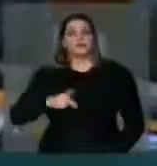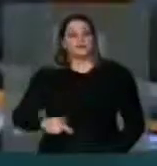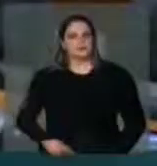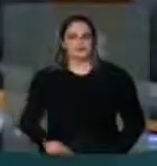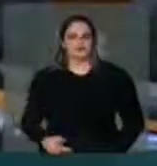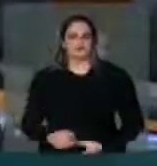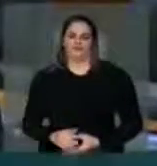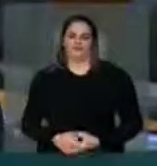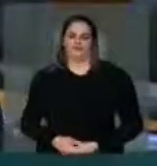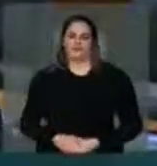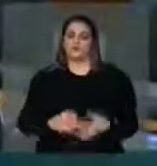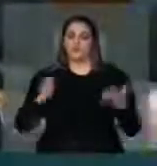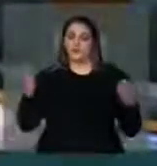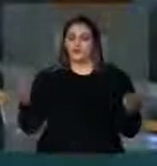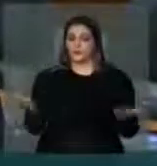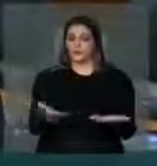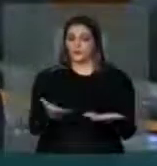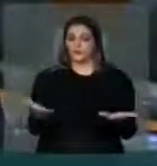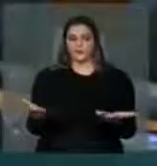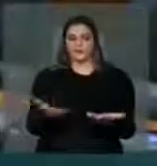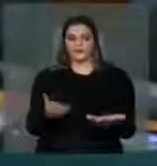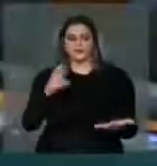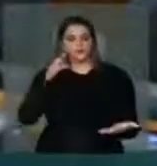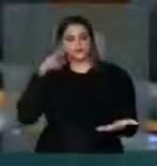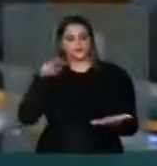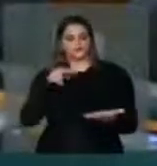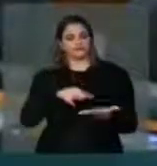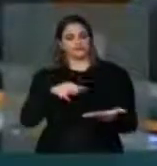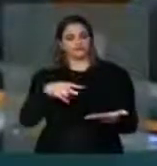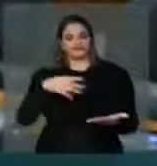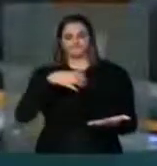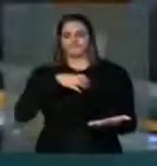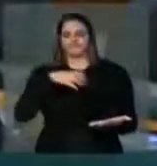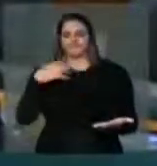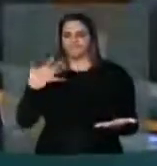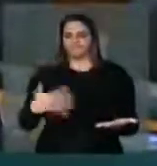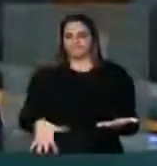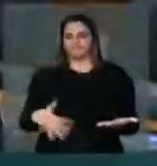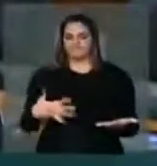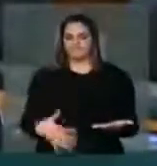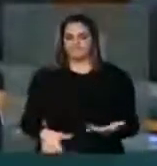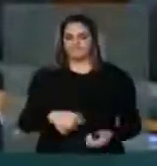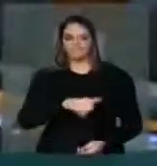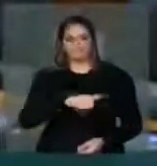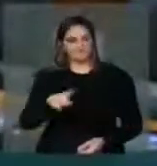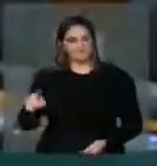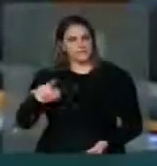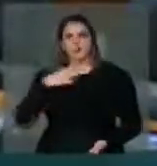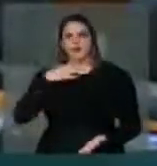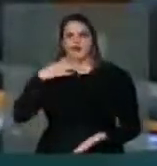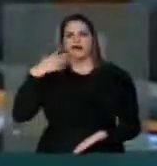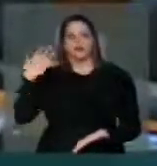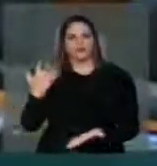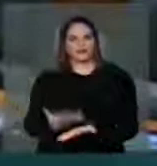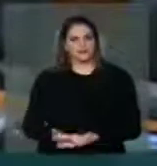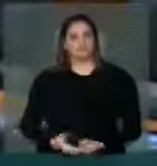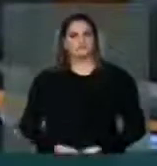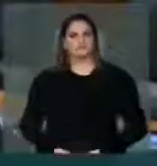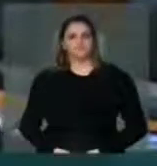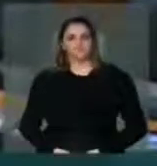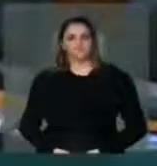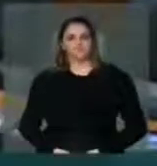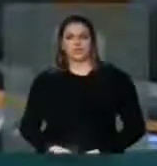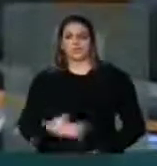hoje nos dá conta de algo que deixa certamente todos estarrecidos. O